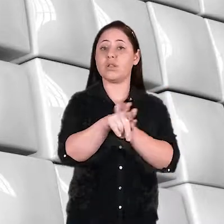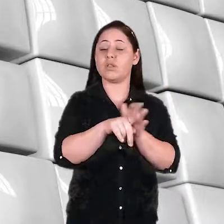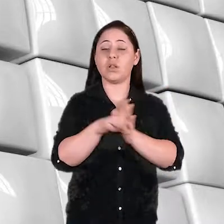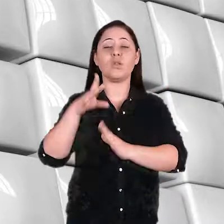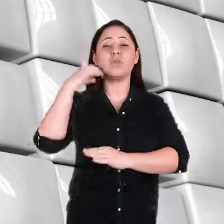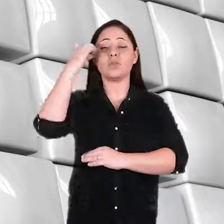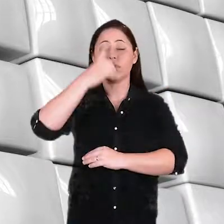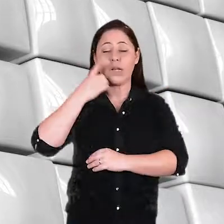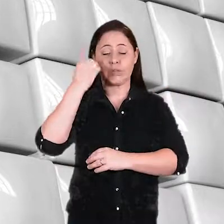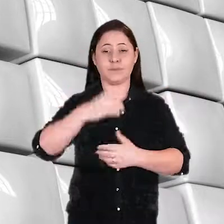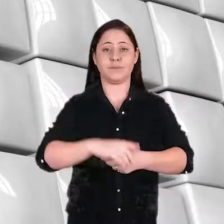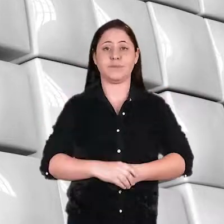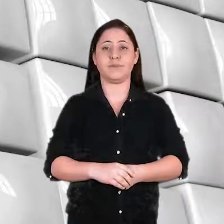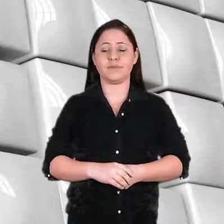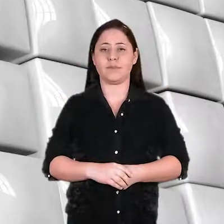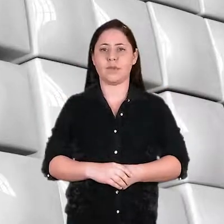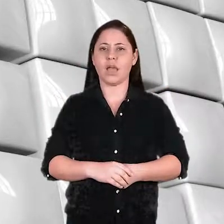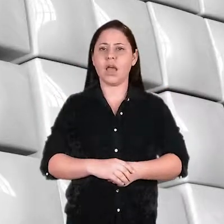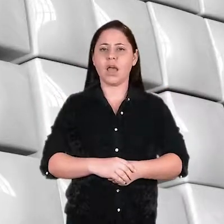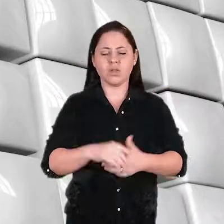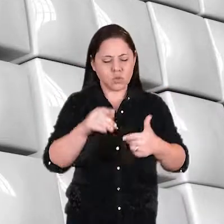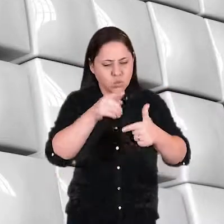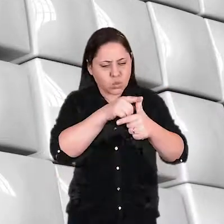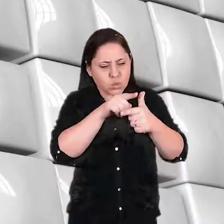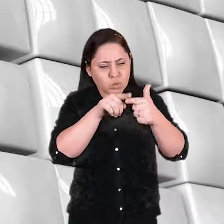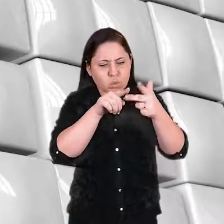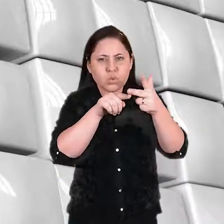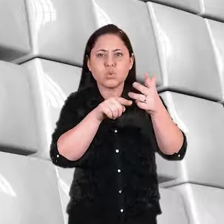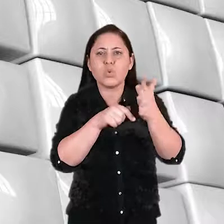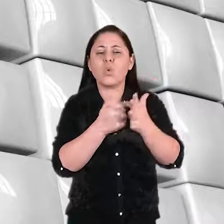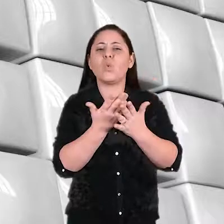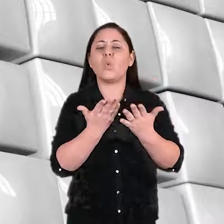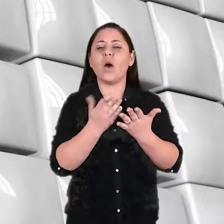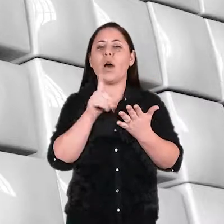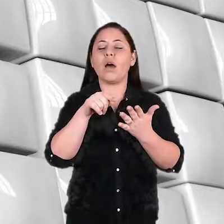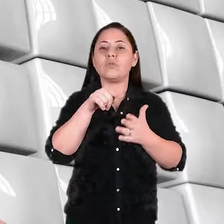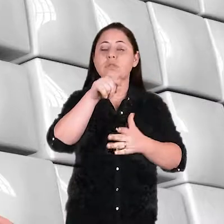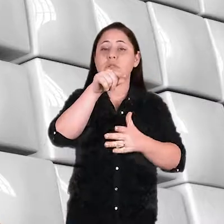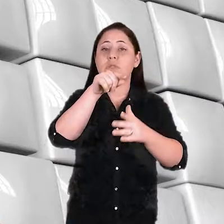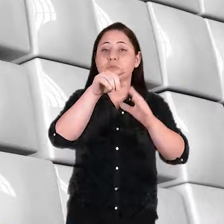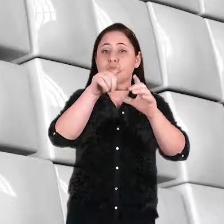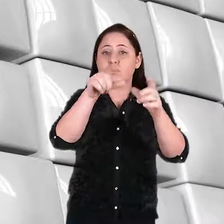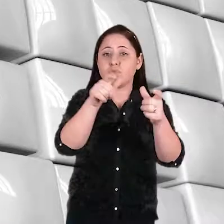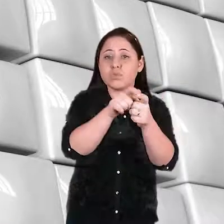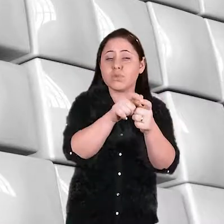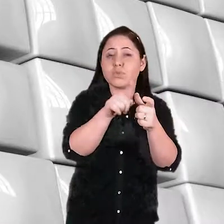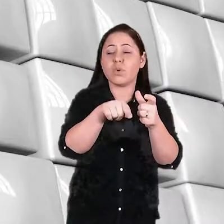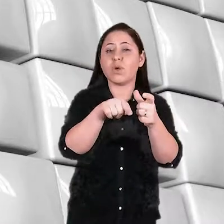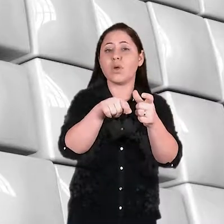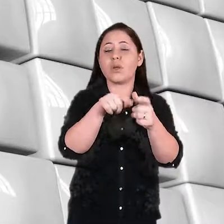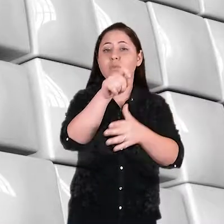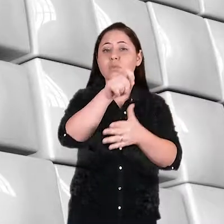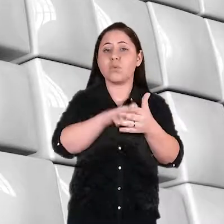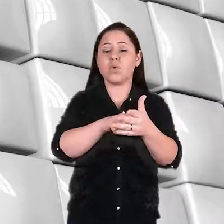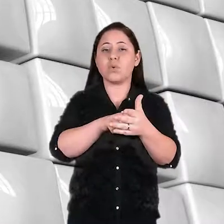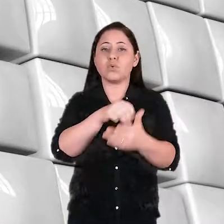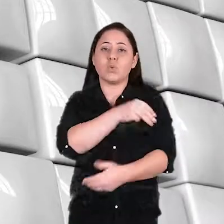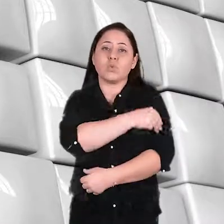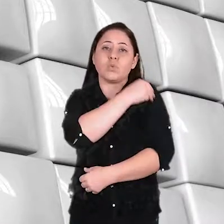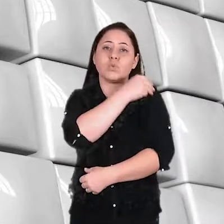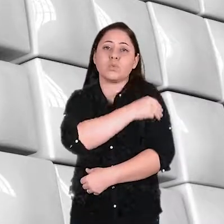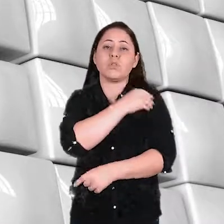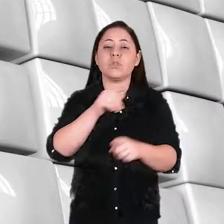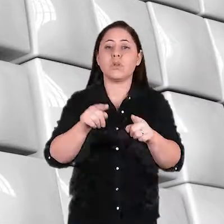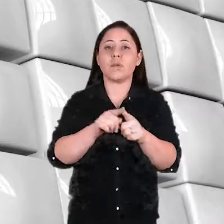lei para análise dos parlamentares. Entre as medidas propostas está a redução de impostos para o